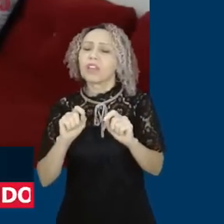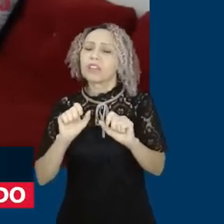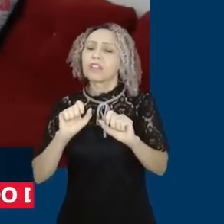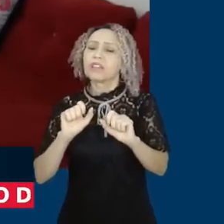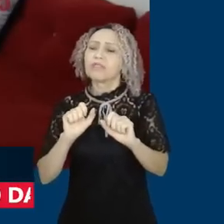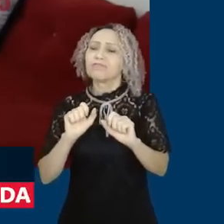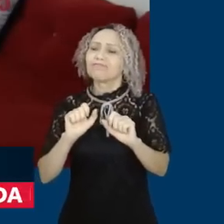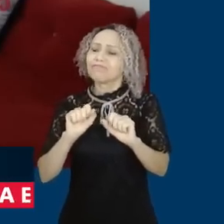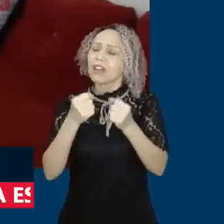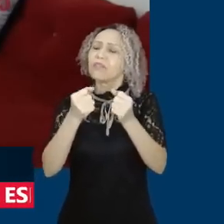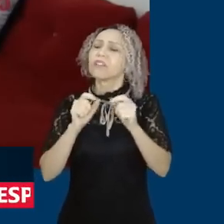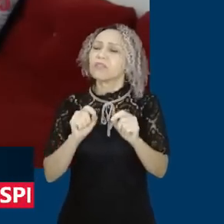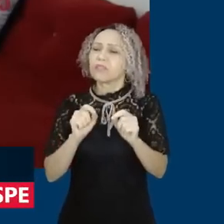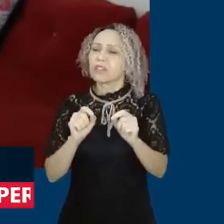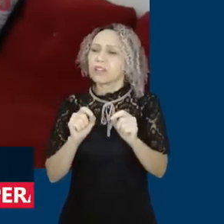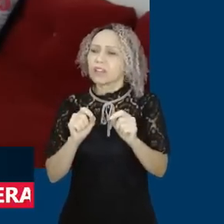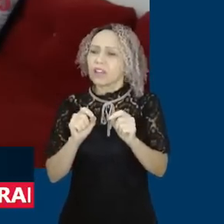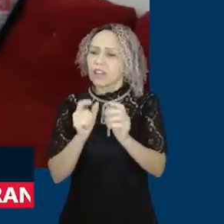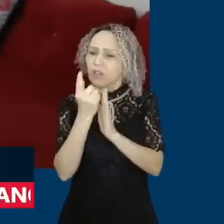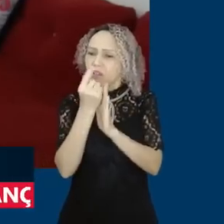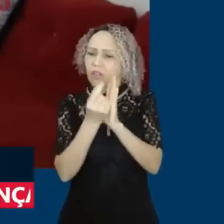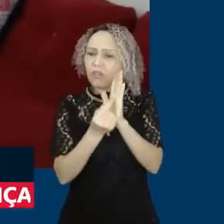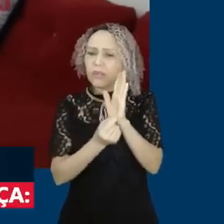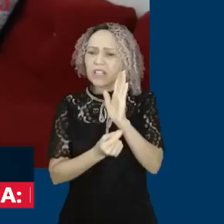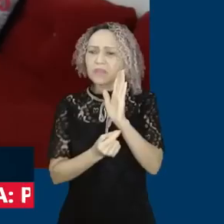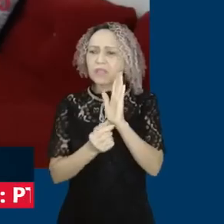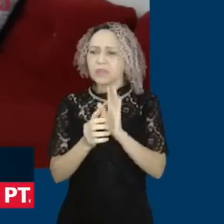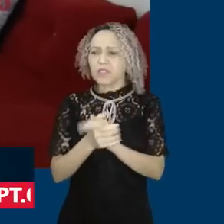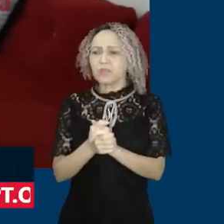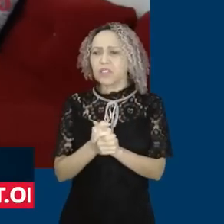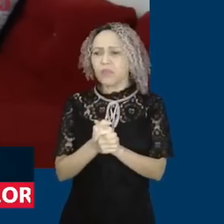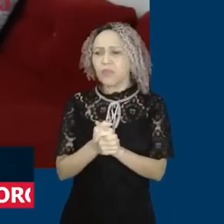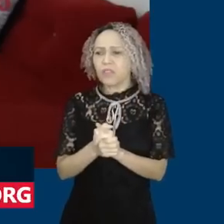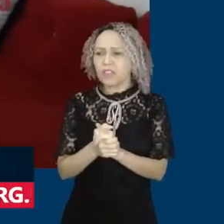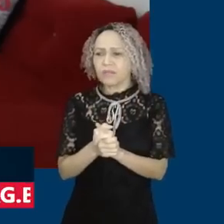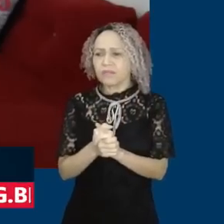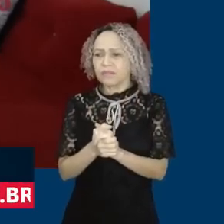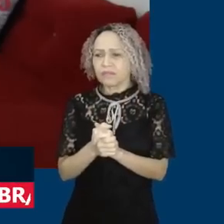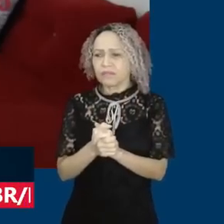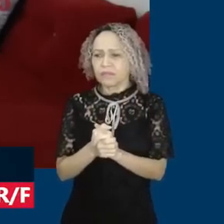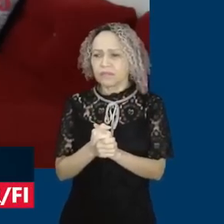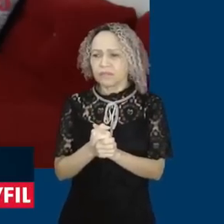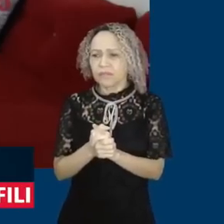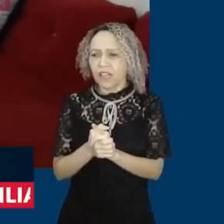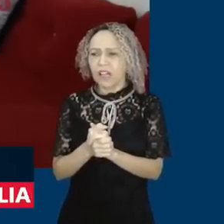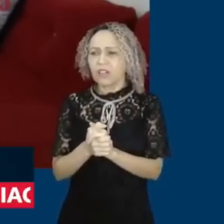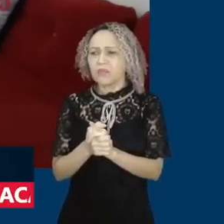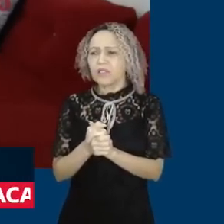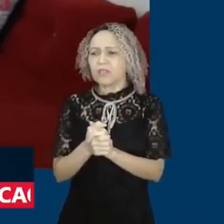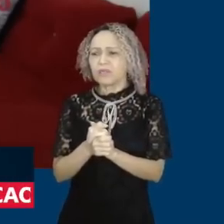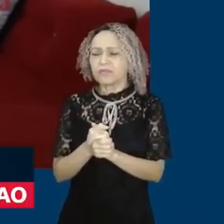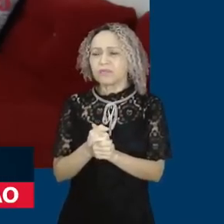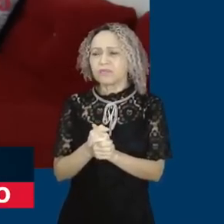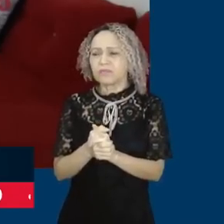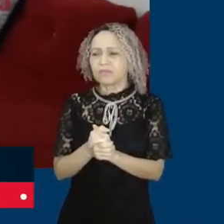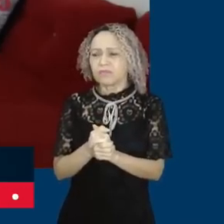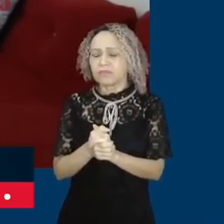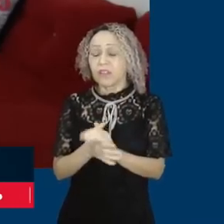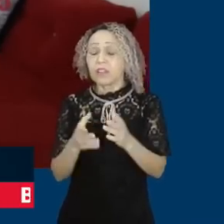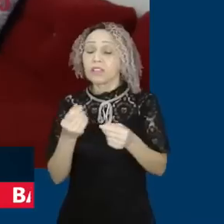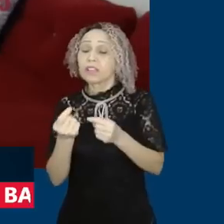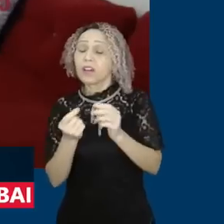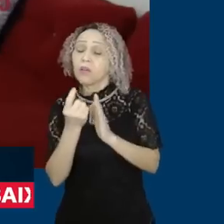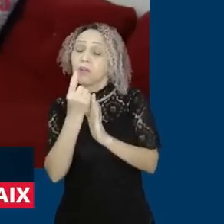porque senão simplesmente não funciona. E aí a transição foi demolidora na sua resposta, nos seus argumentos, começou empregando